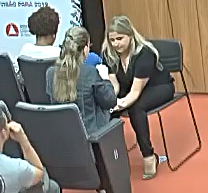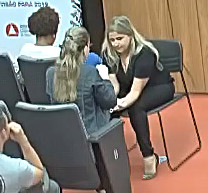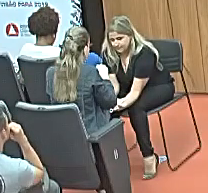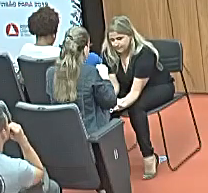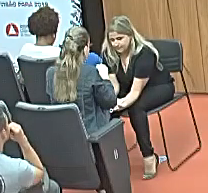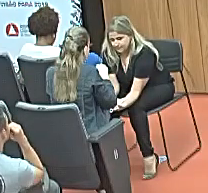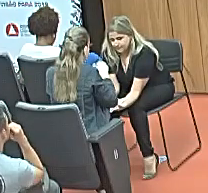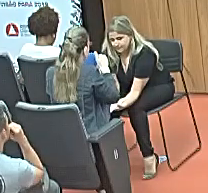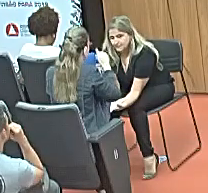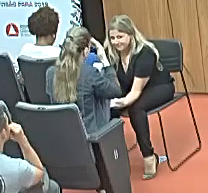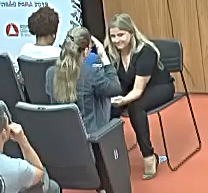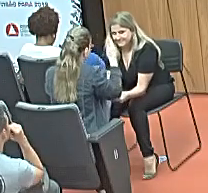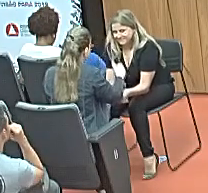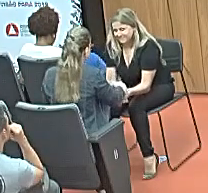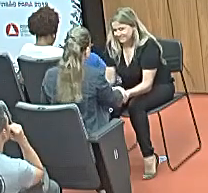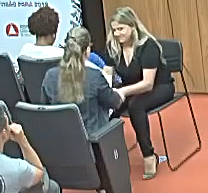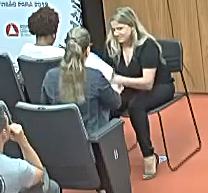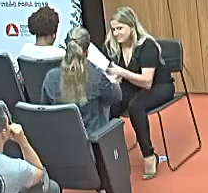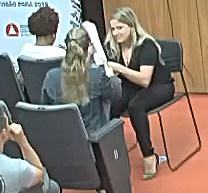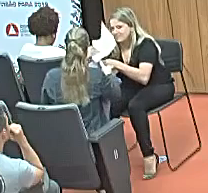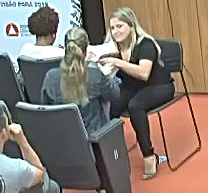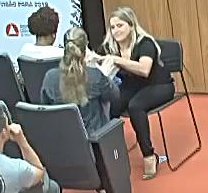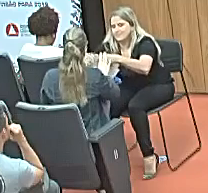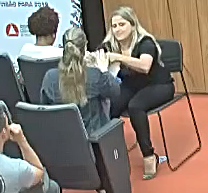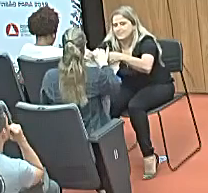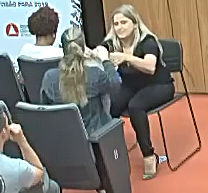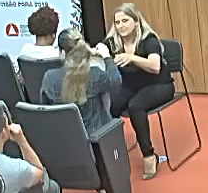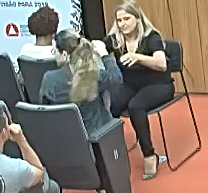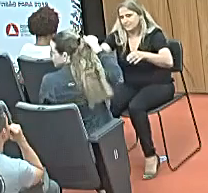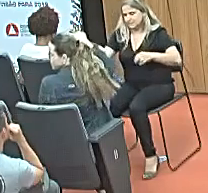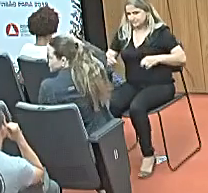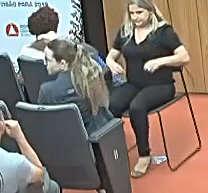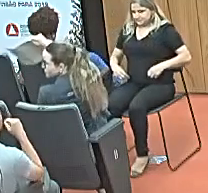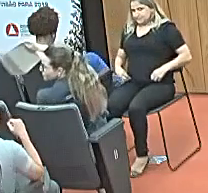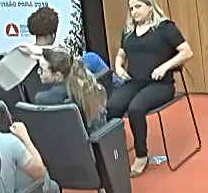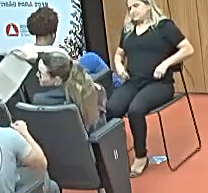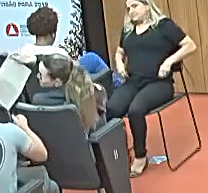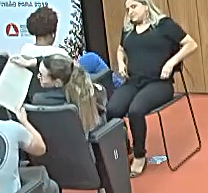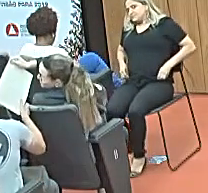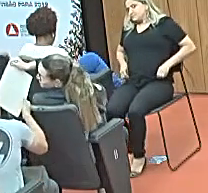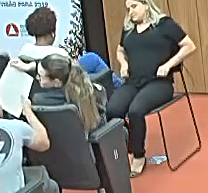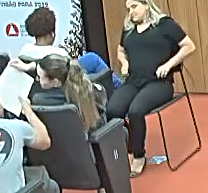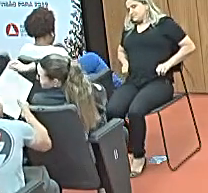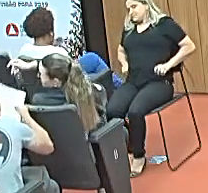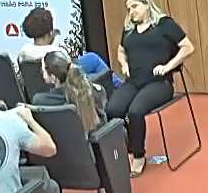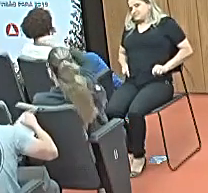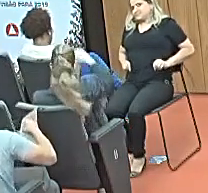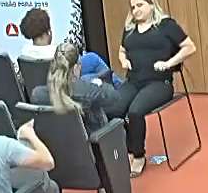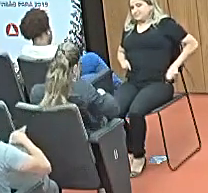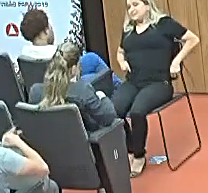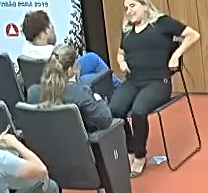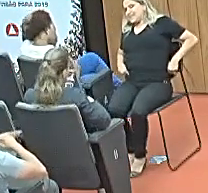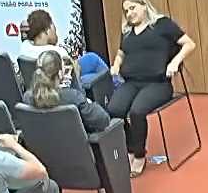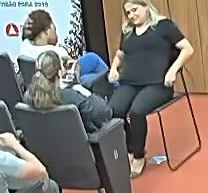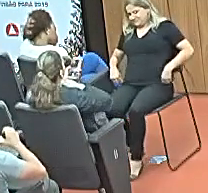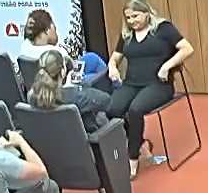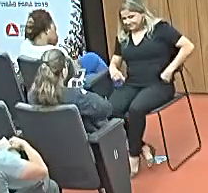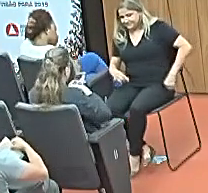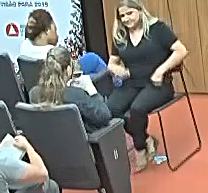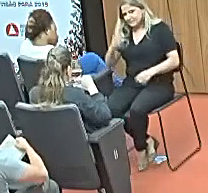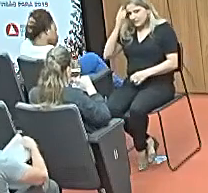de periferia para discussão das questões de mortalidade juvenil principalmente da juventude negra a